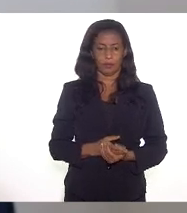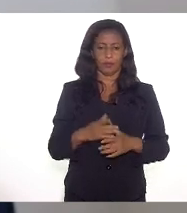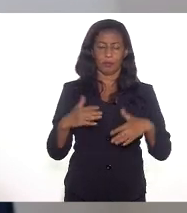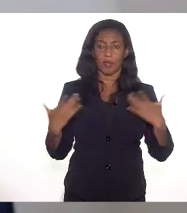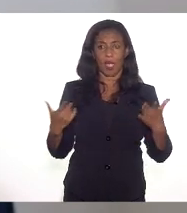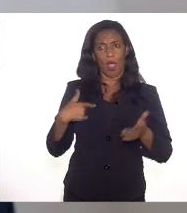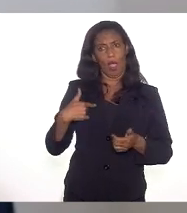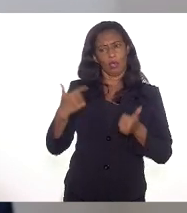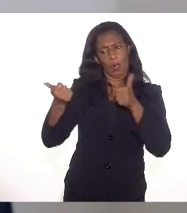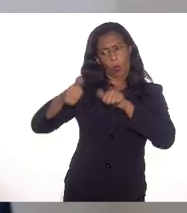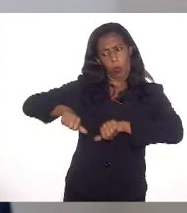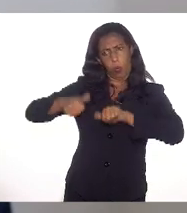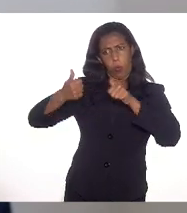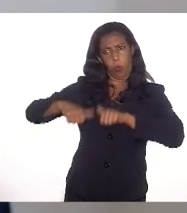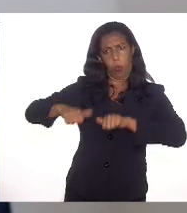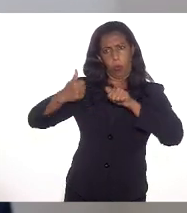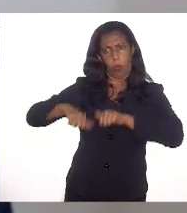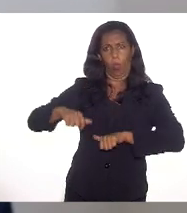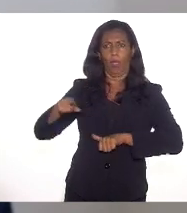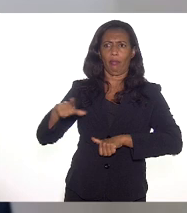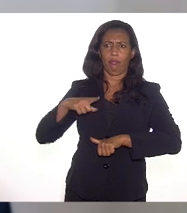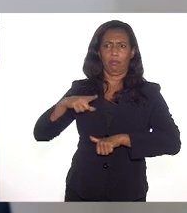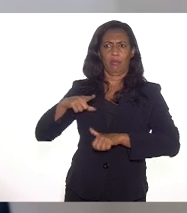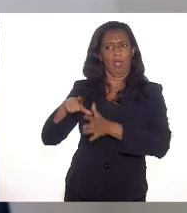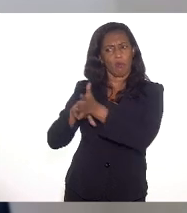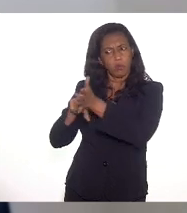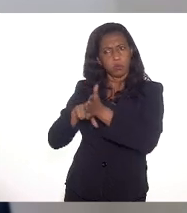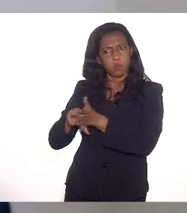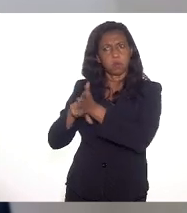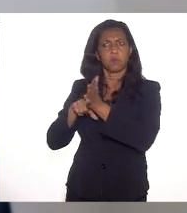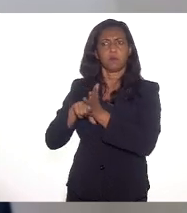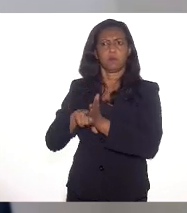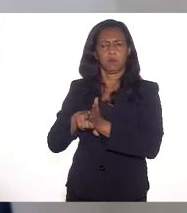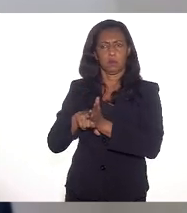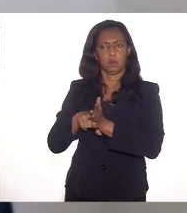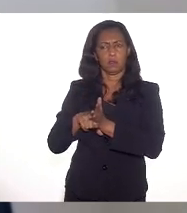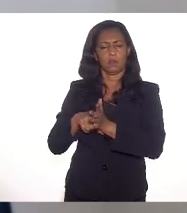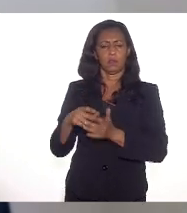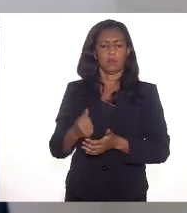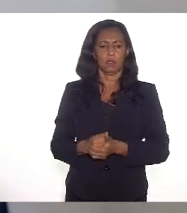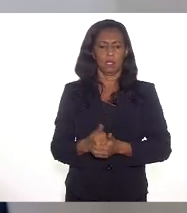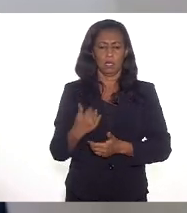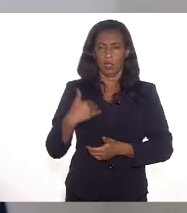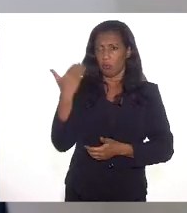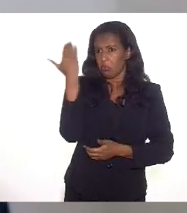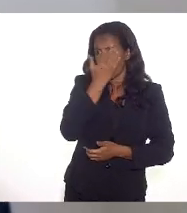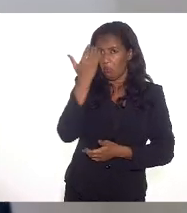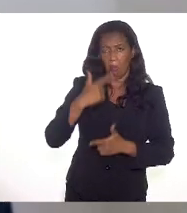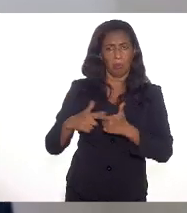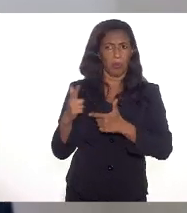tem uma análise, quem vai fazer é o ITERG. Exatamente. E já tem os procedimentos. Eu não vejo problema.